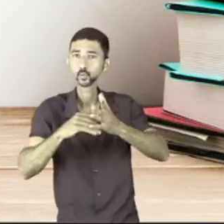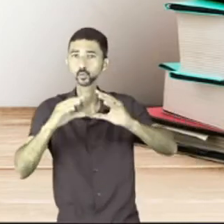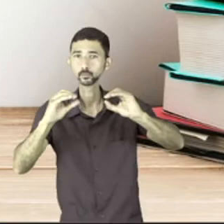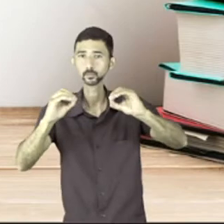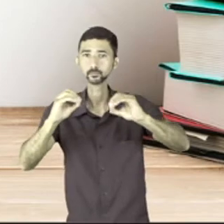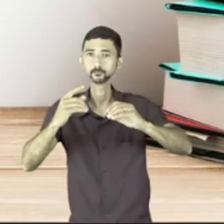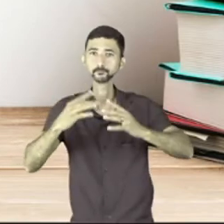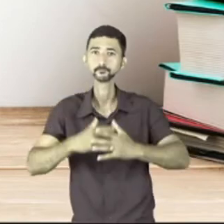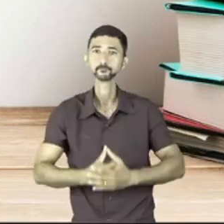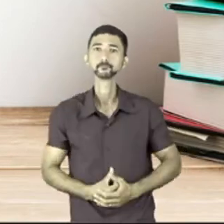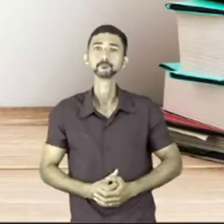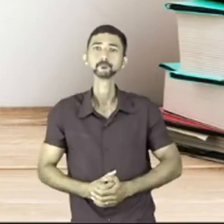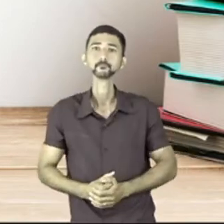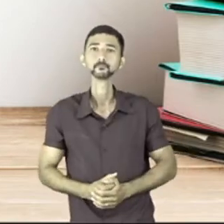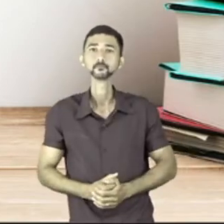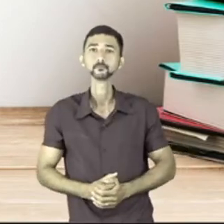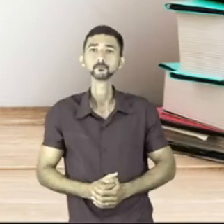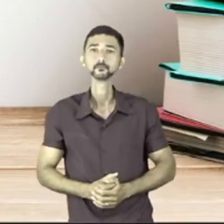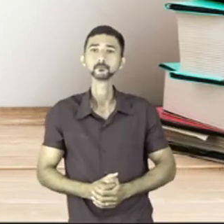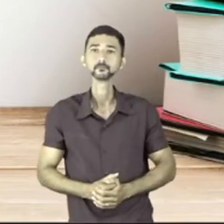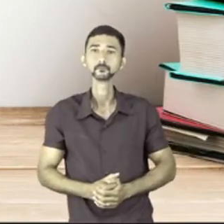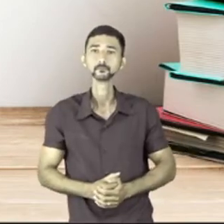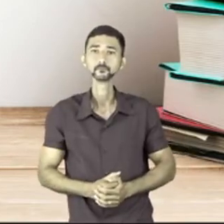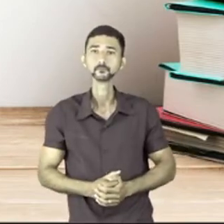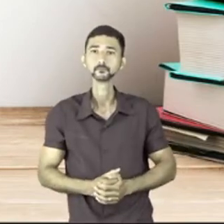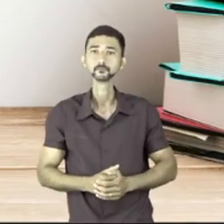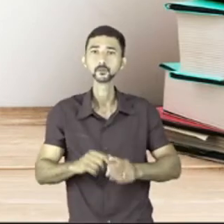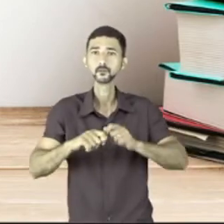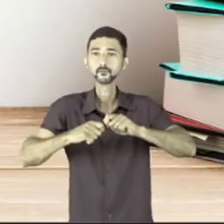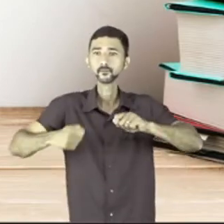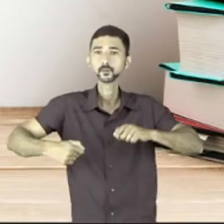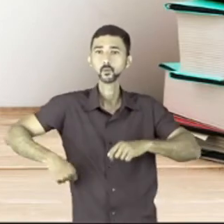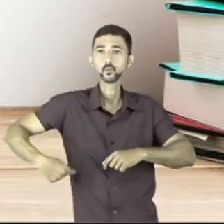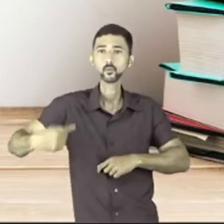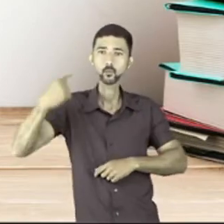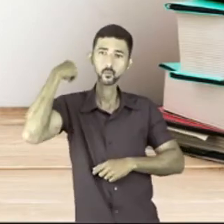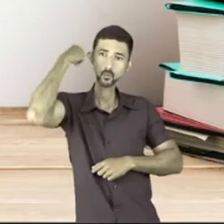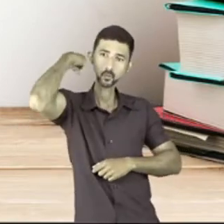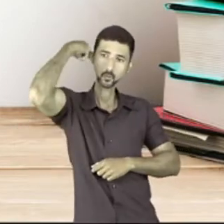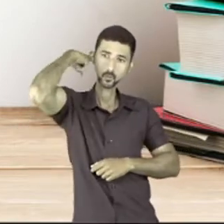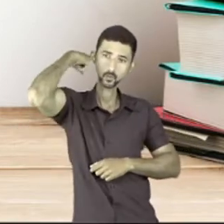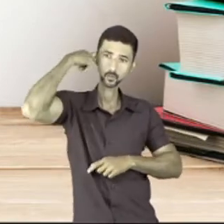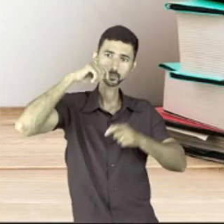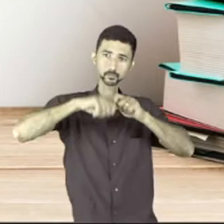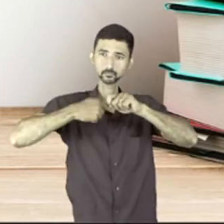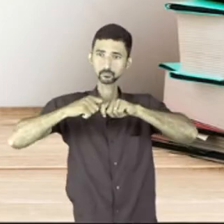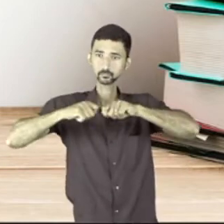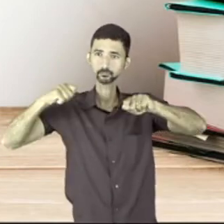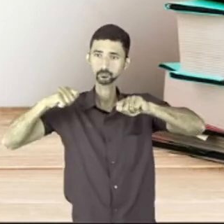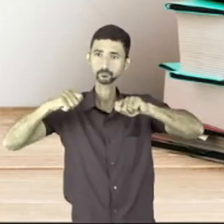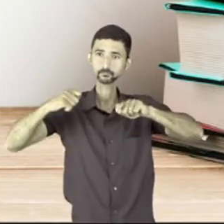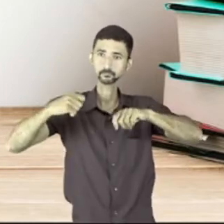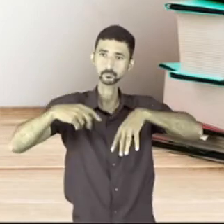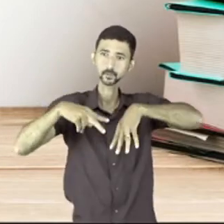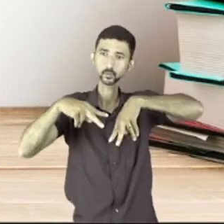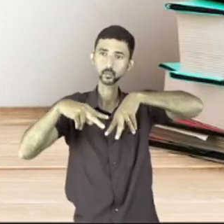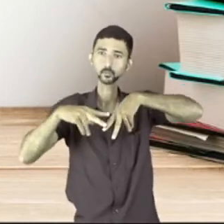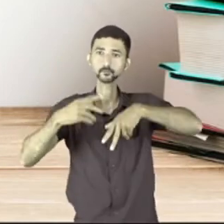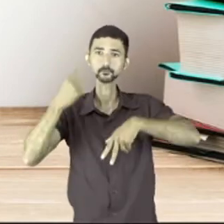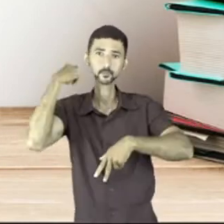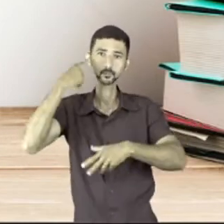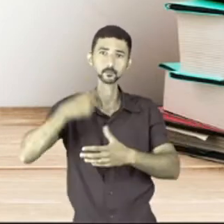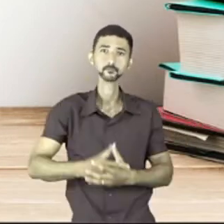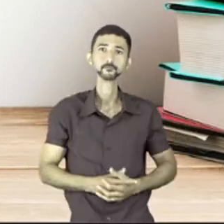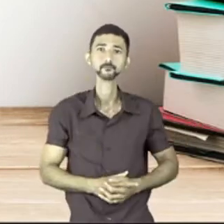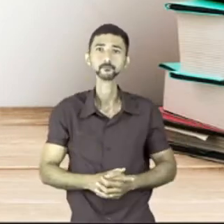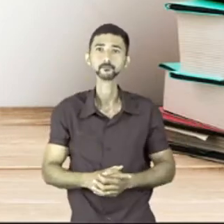pontuação. Repararam que tem uma espécie de fio nas costas de cada lutador? Olha